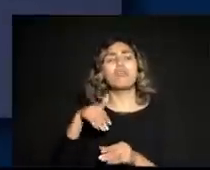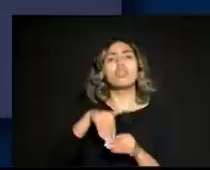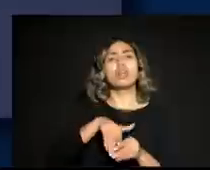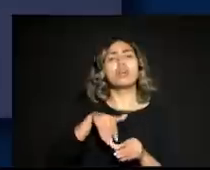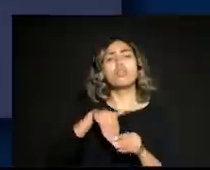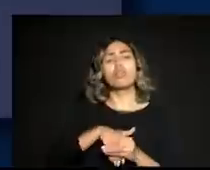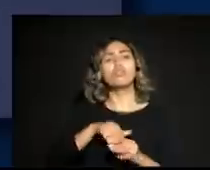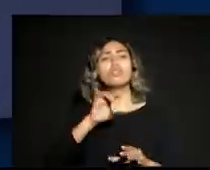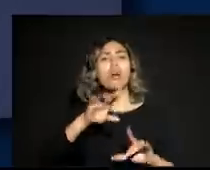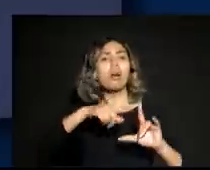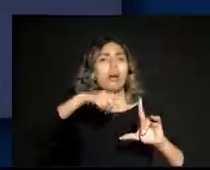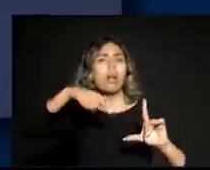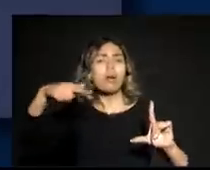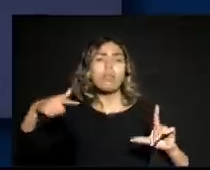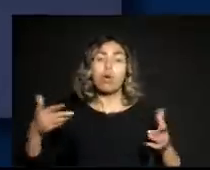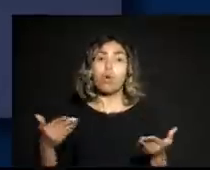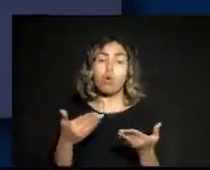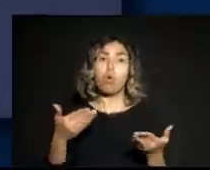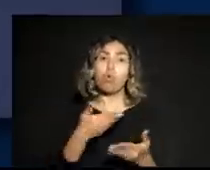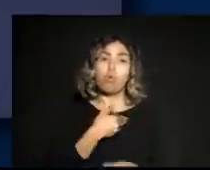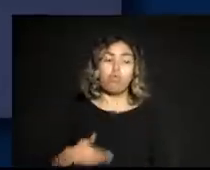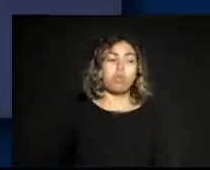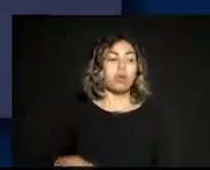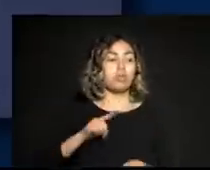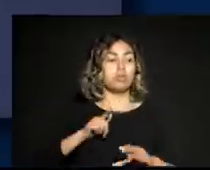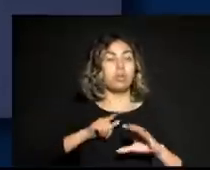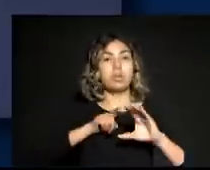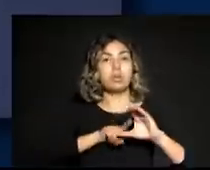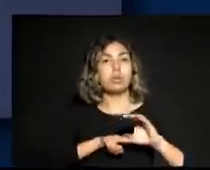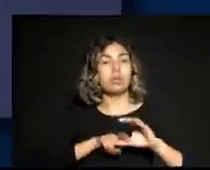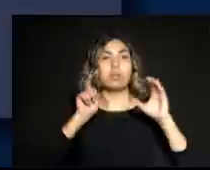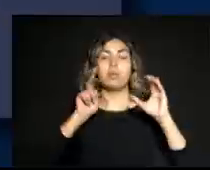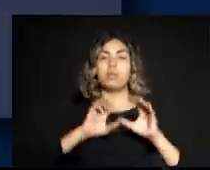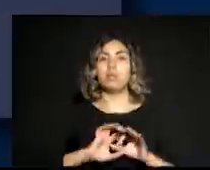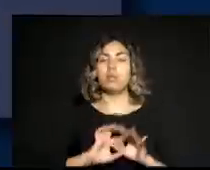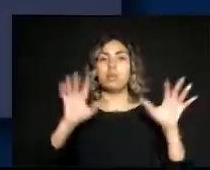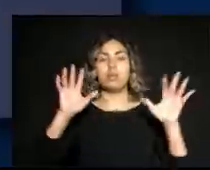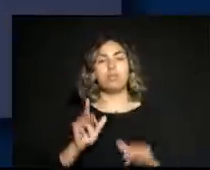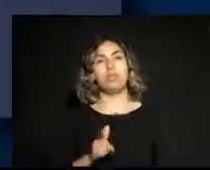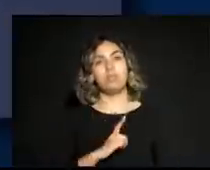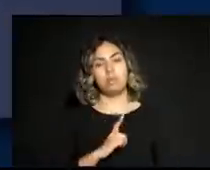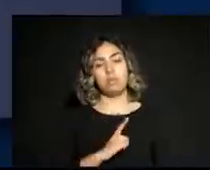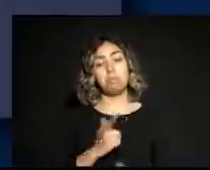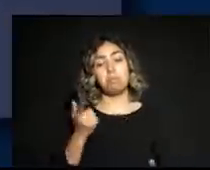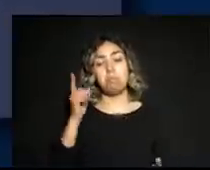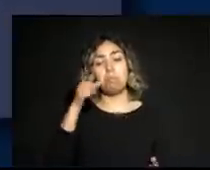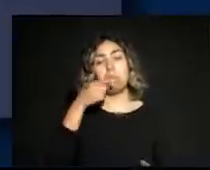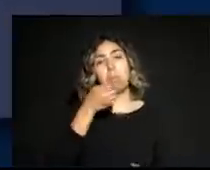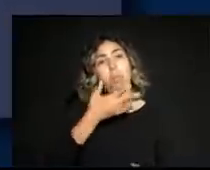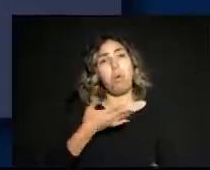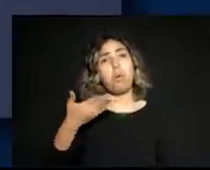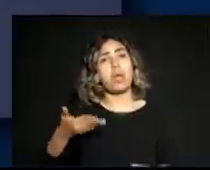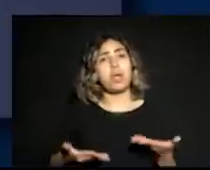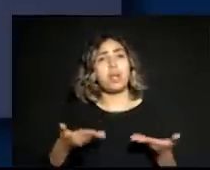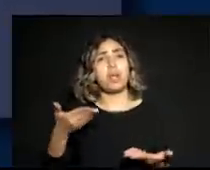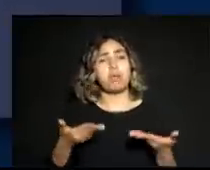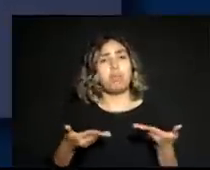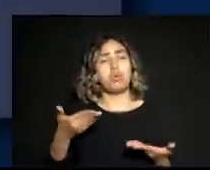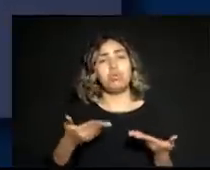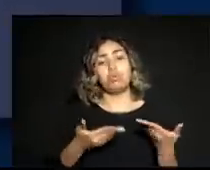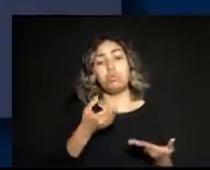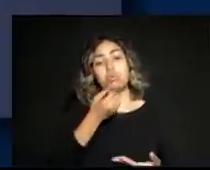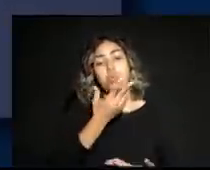só um gráfico hoje o governo estamos tornando-o dependente de medidas Provisórias não é ou não é um bom equilíbrio é